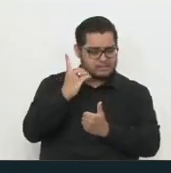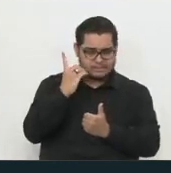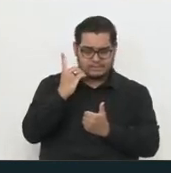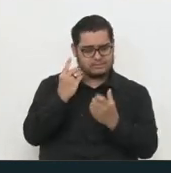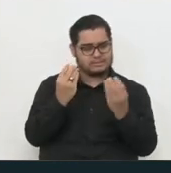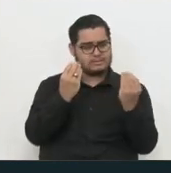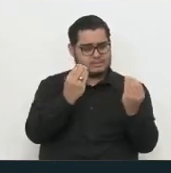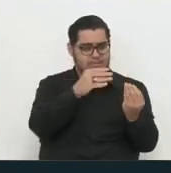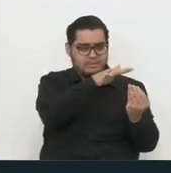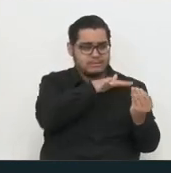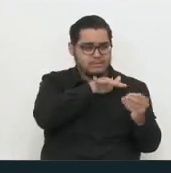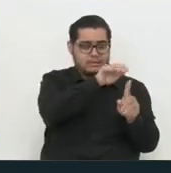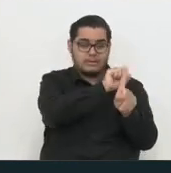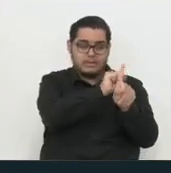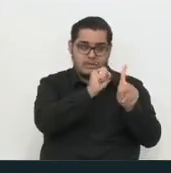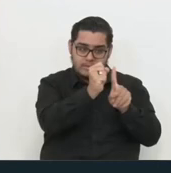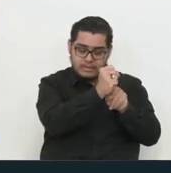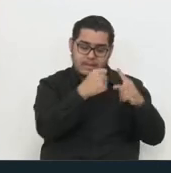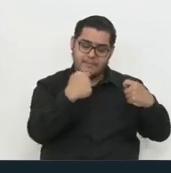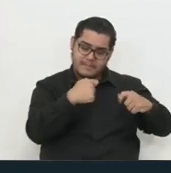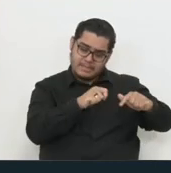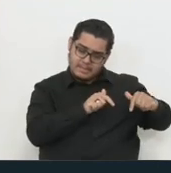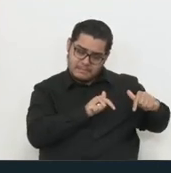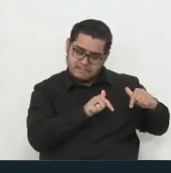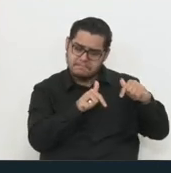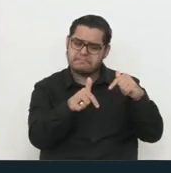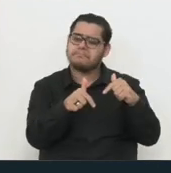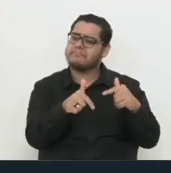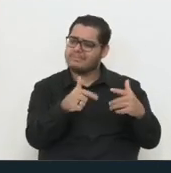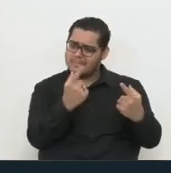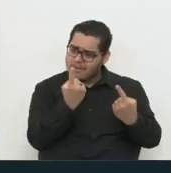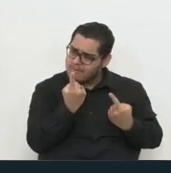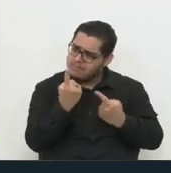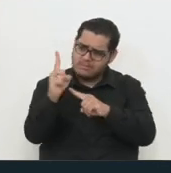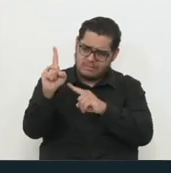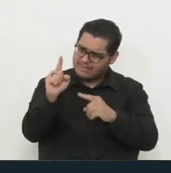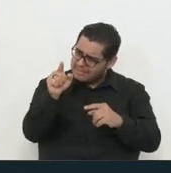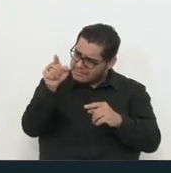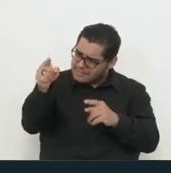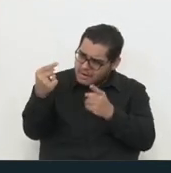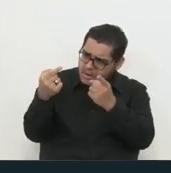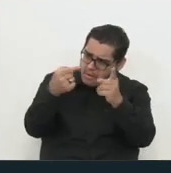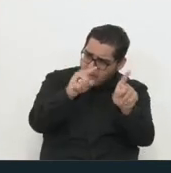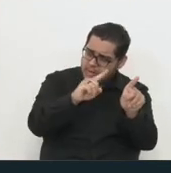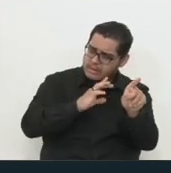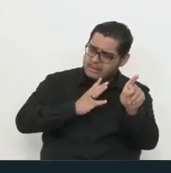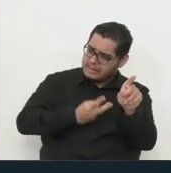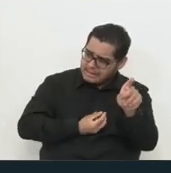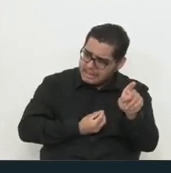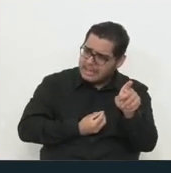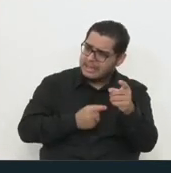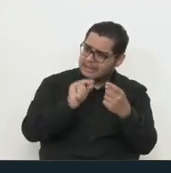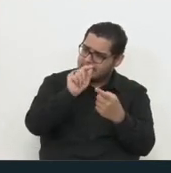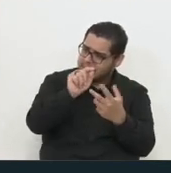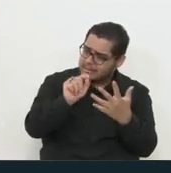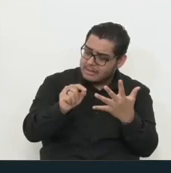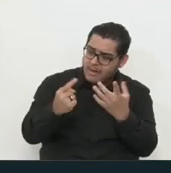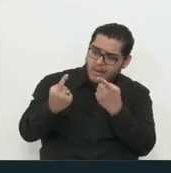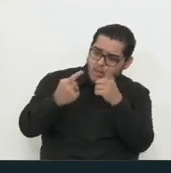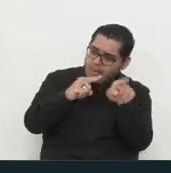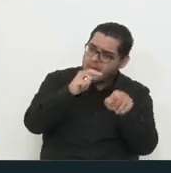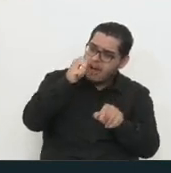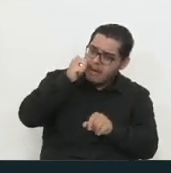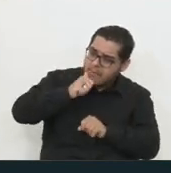não poupar esforços para combater quaisquer ações de violência contra as mulheres